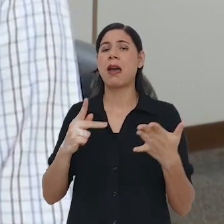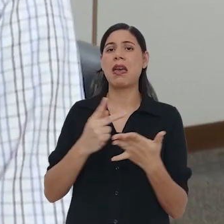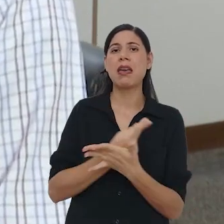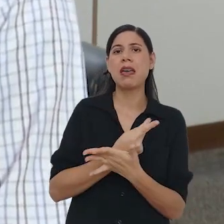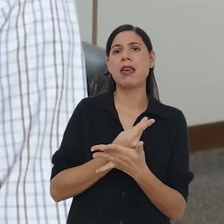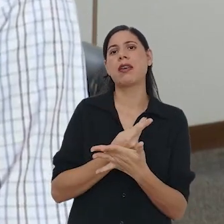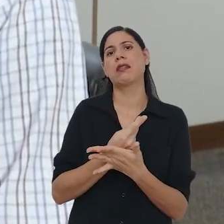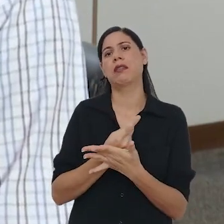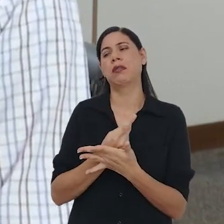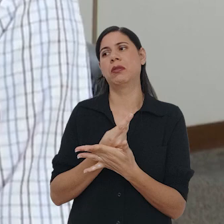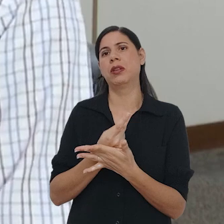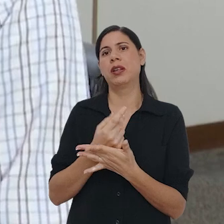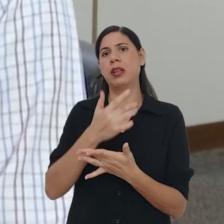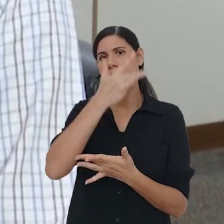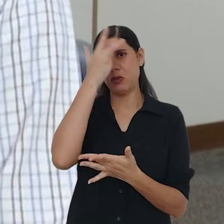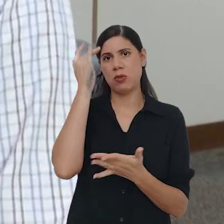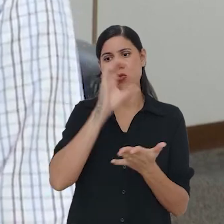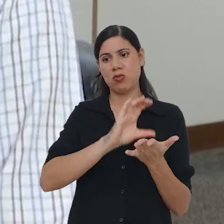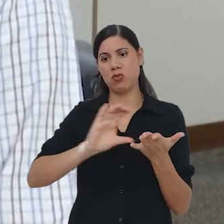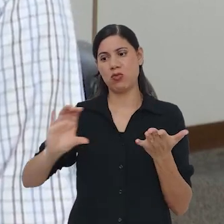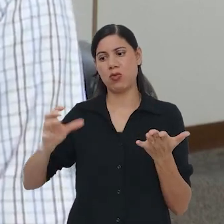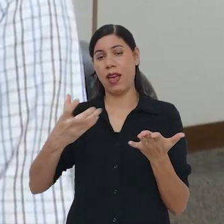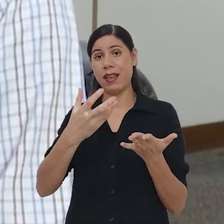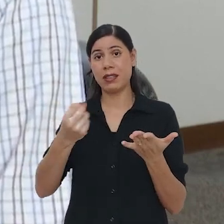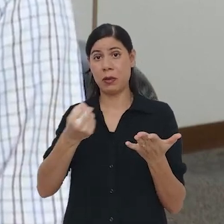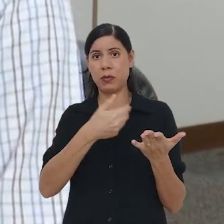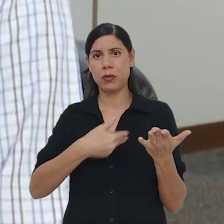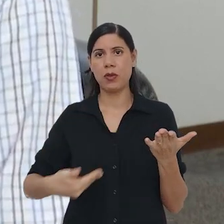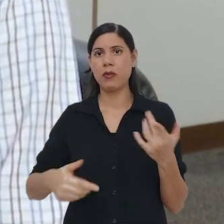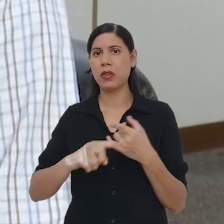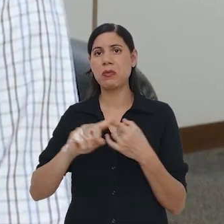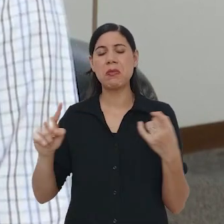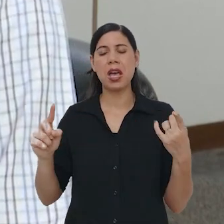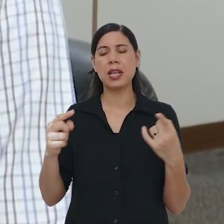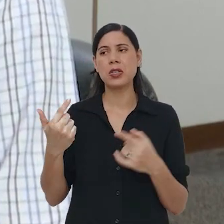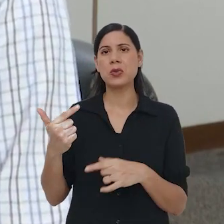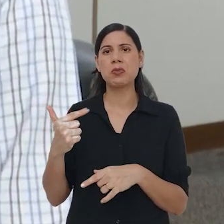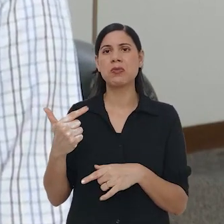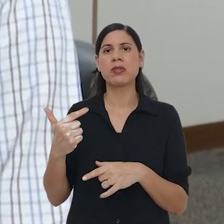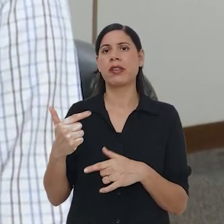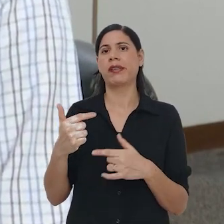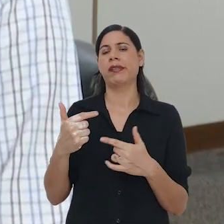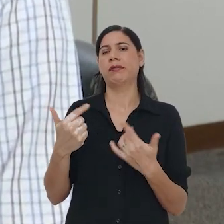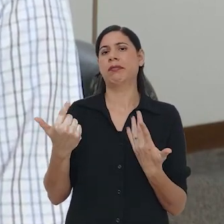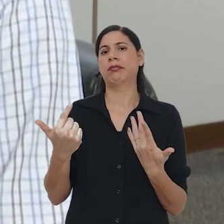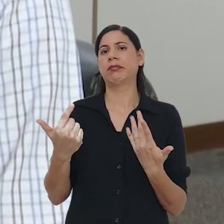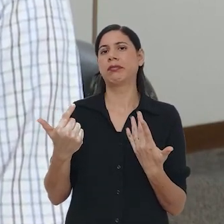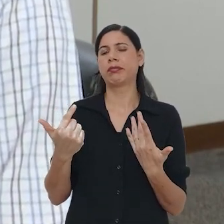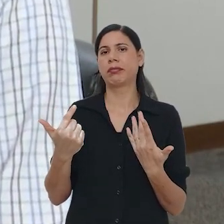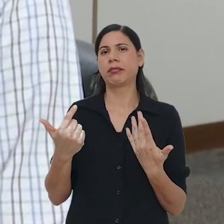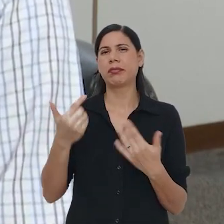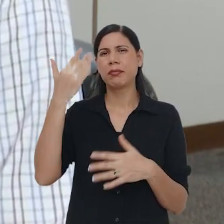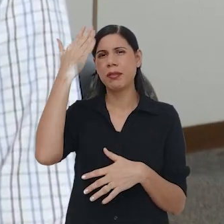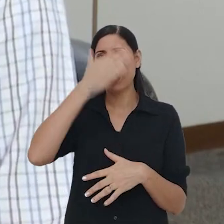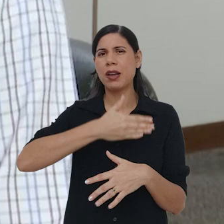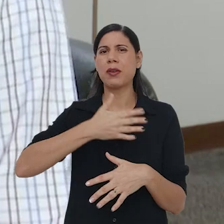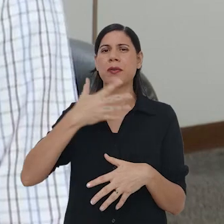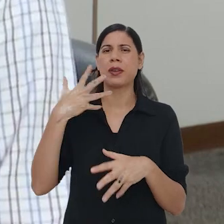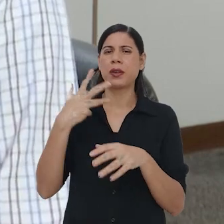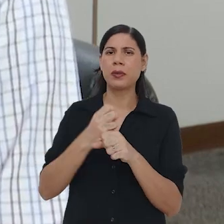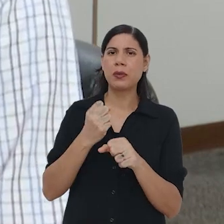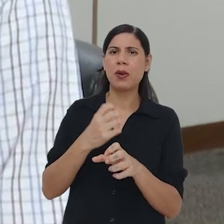físicas ou jurídicas que recebem recursos do governo e que, porventura, não prestam o devido